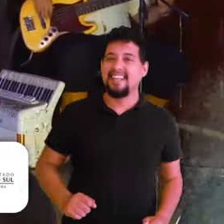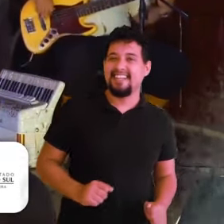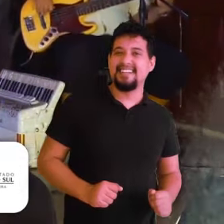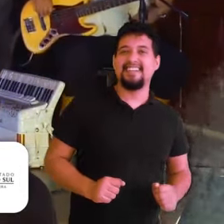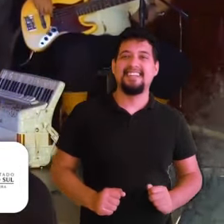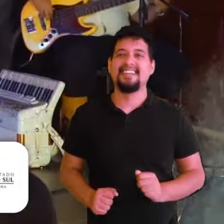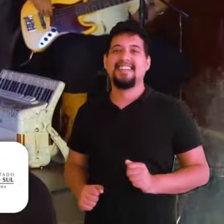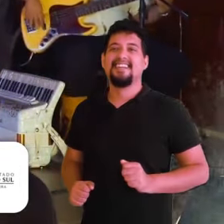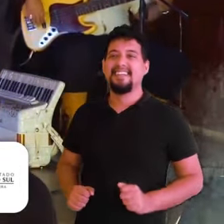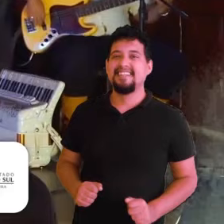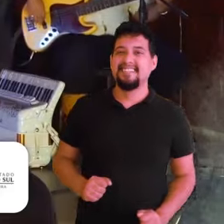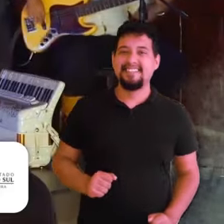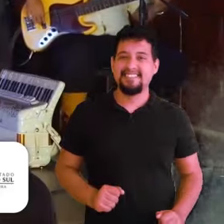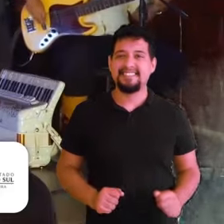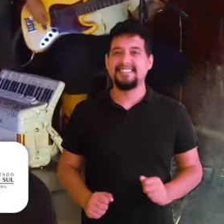Botando o balanço, empurrando o tranco.